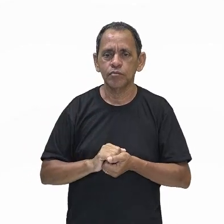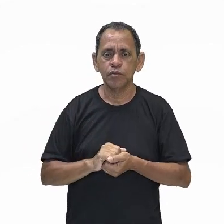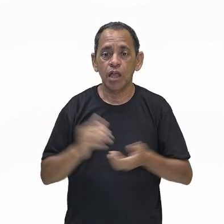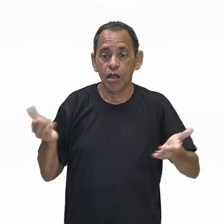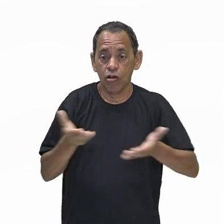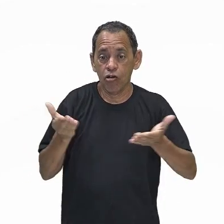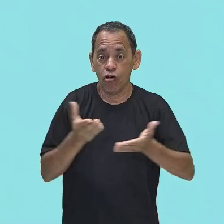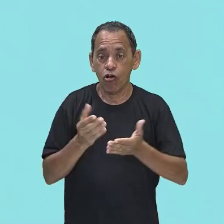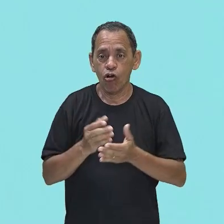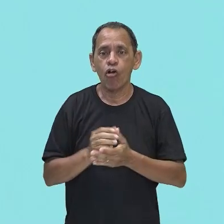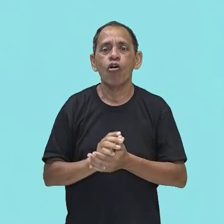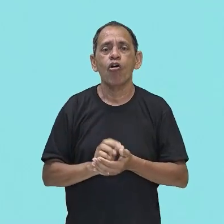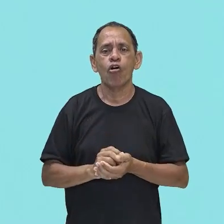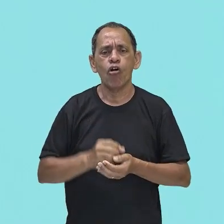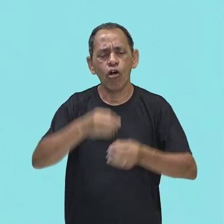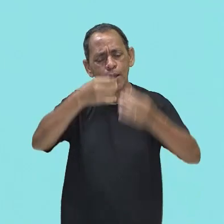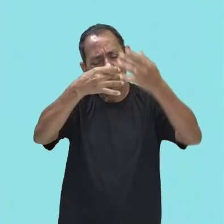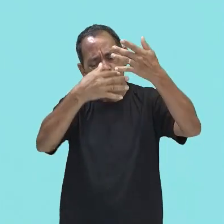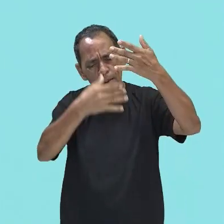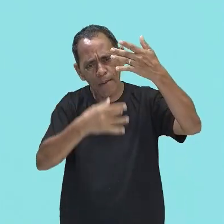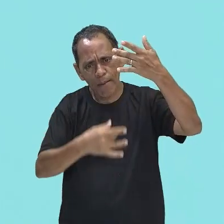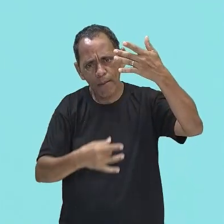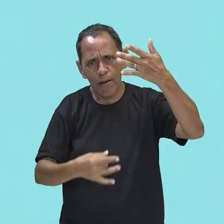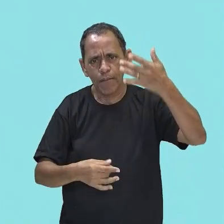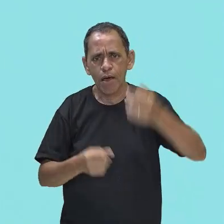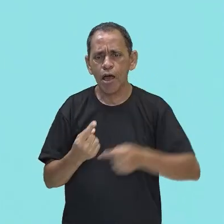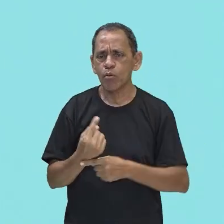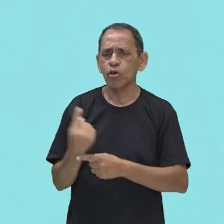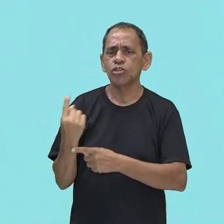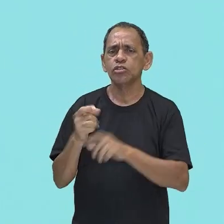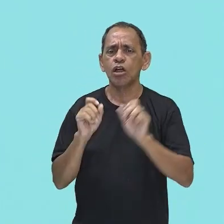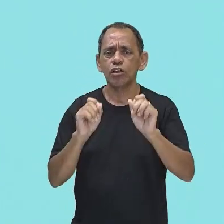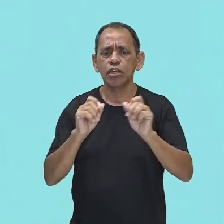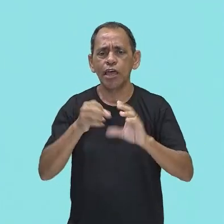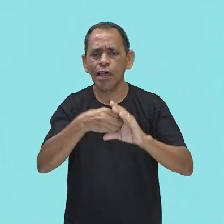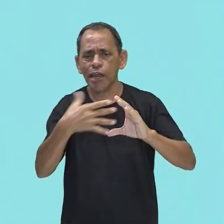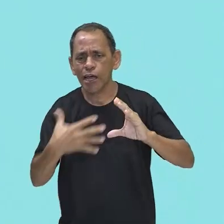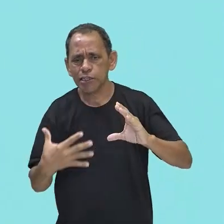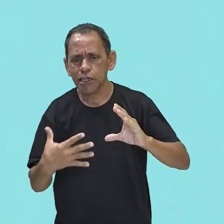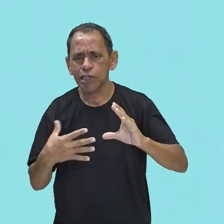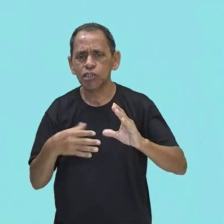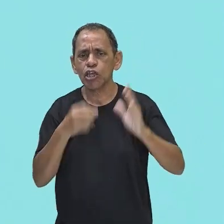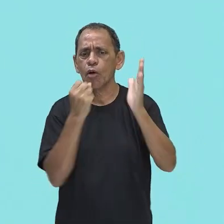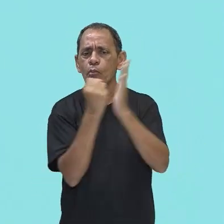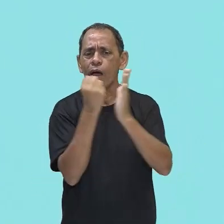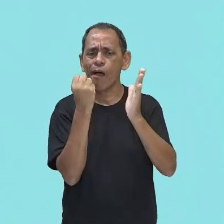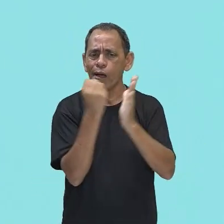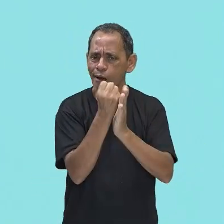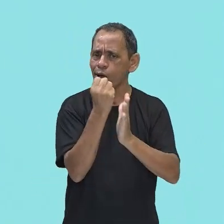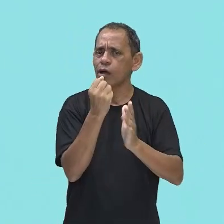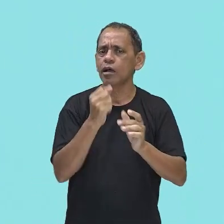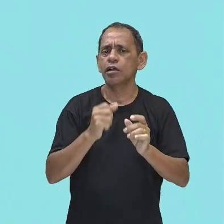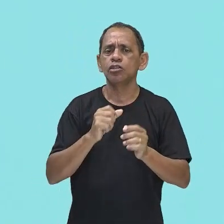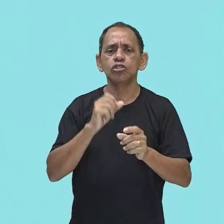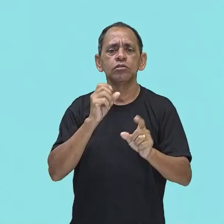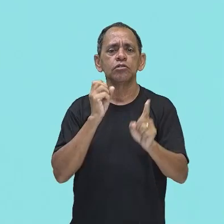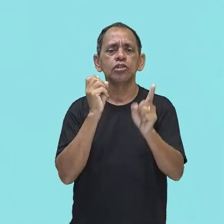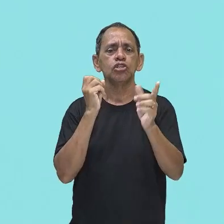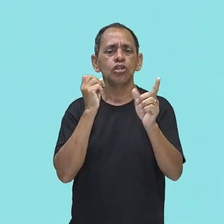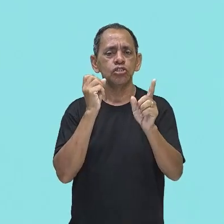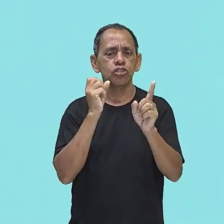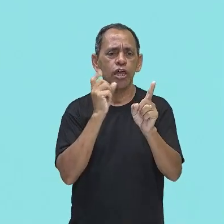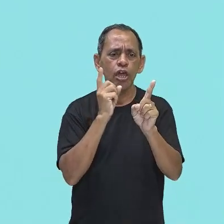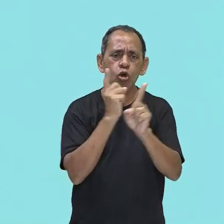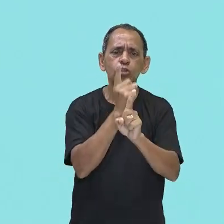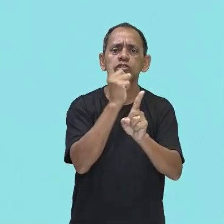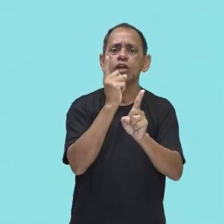pouco da biografia dela, eu quero mostrar para vocês características marcantes que a gente encontra nas obras